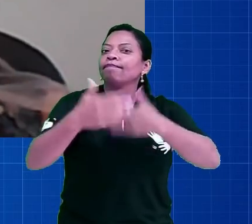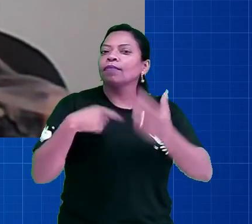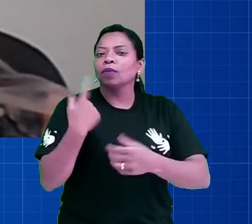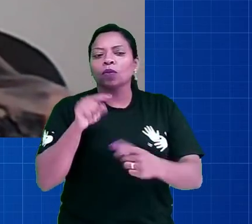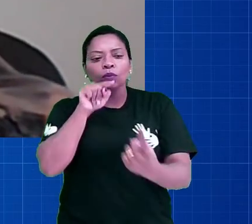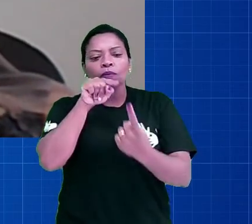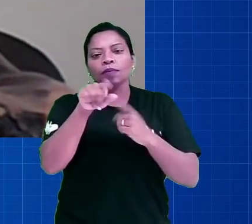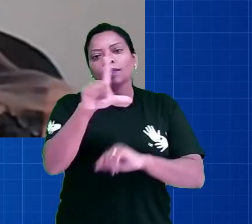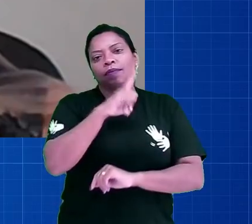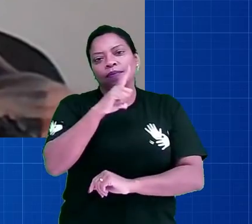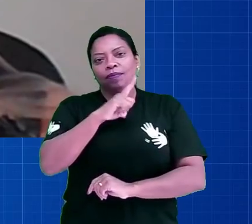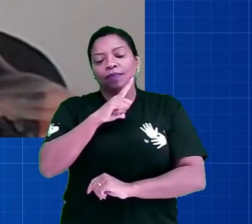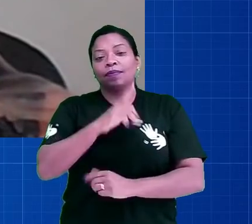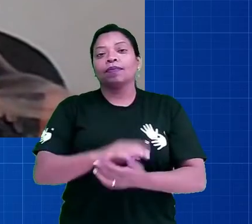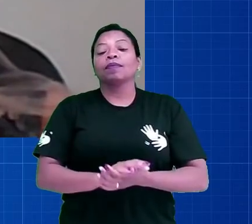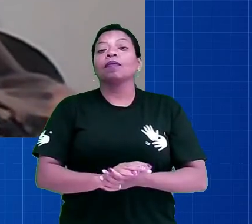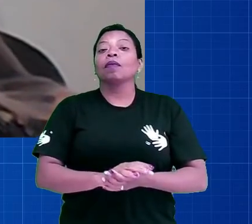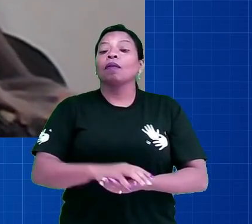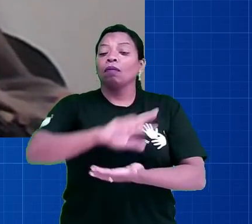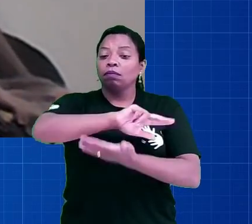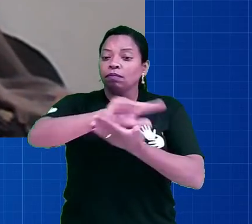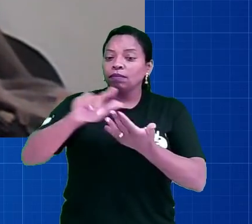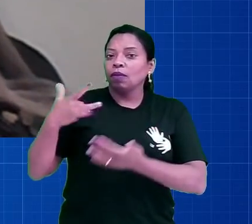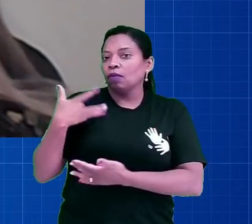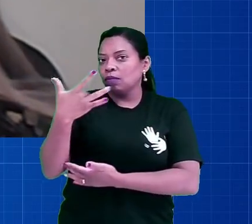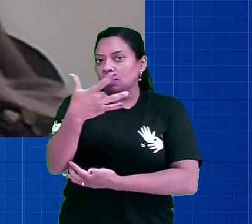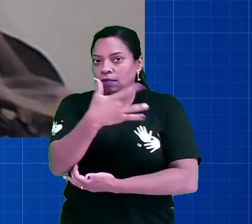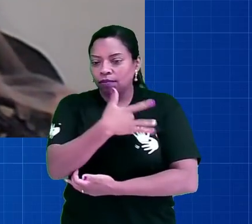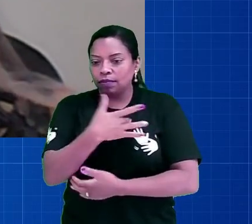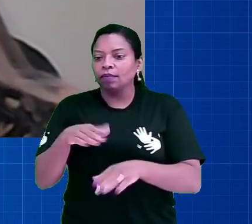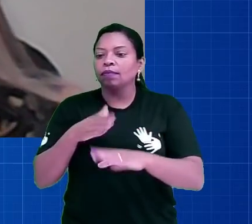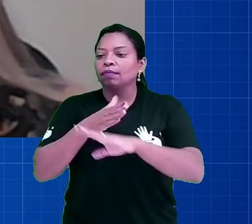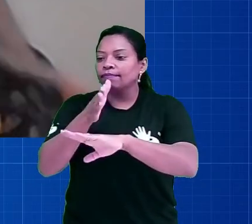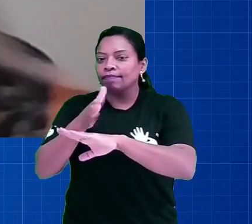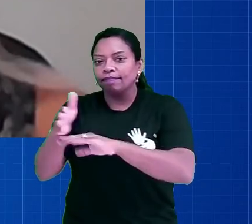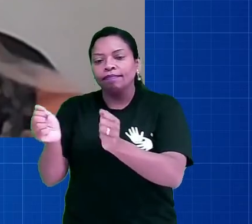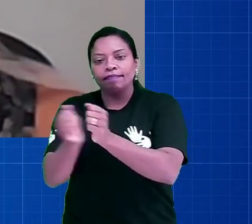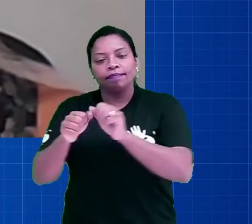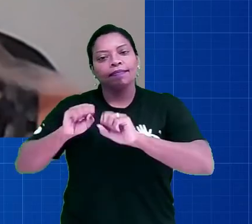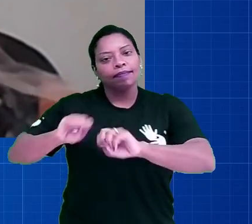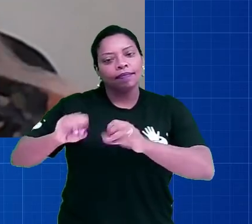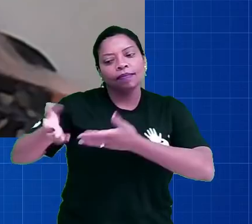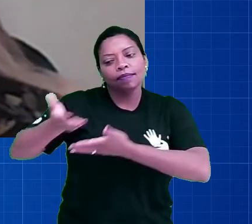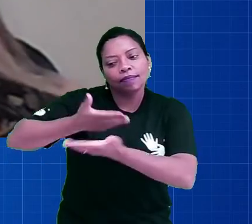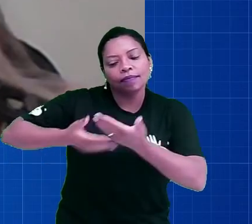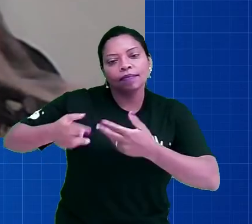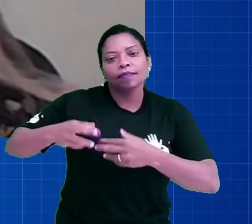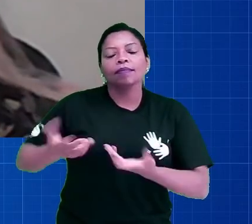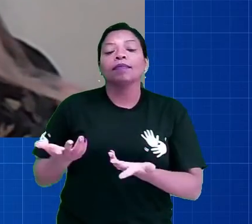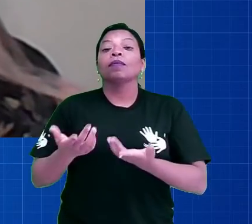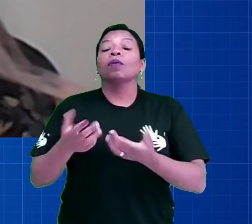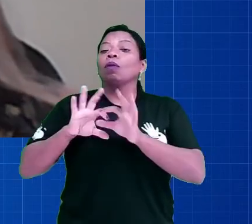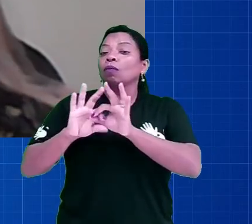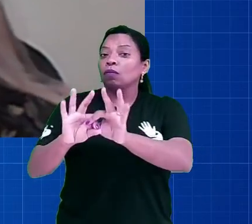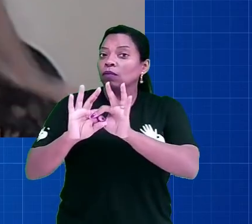Principalmente as questões intersetoriais com a saúde, porque a gente sabe que se um lado da balança ali não